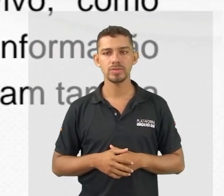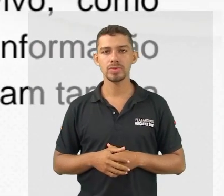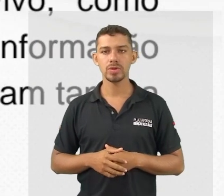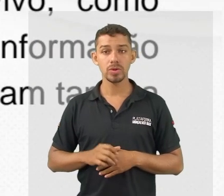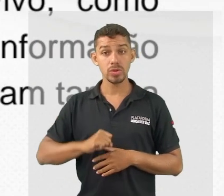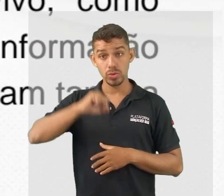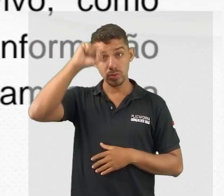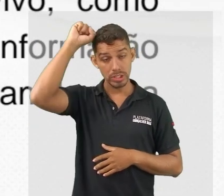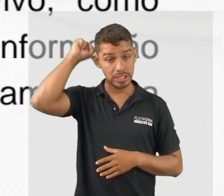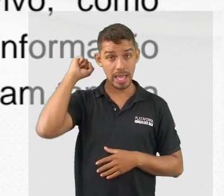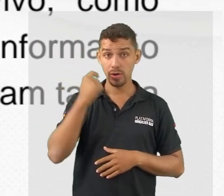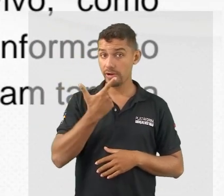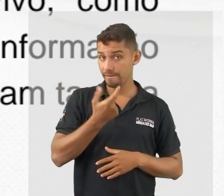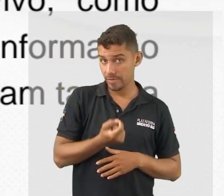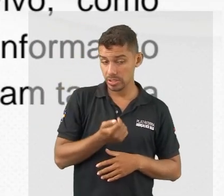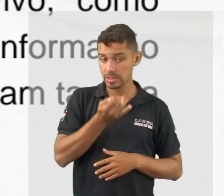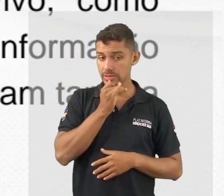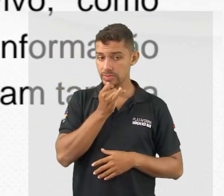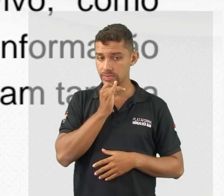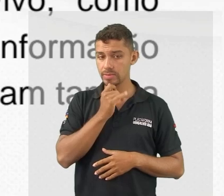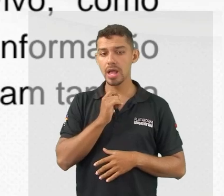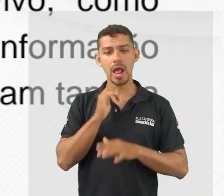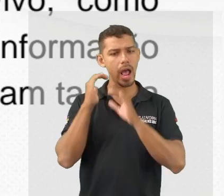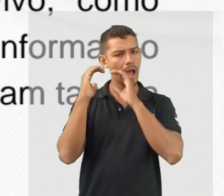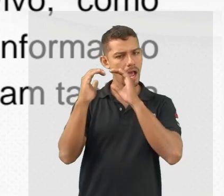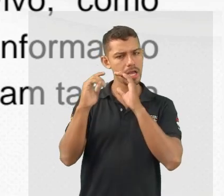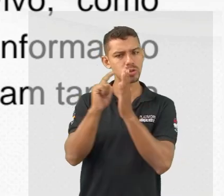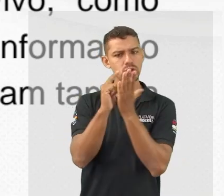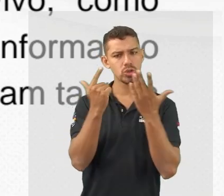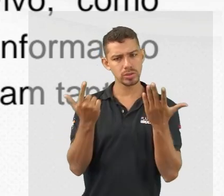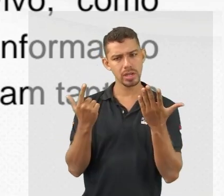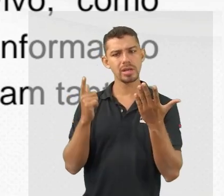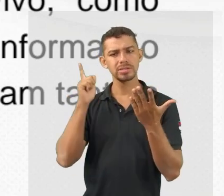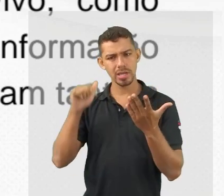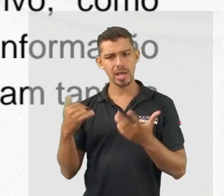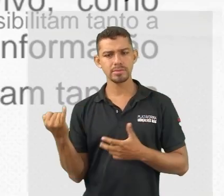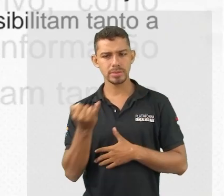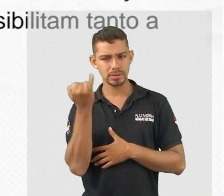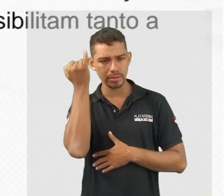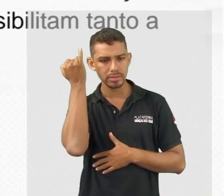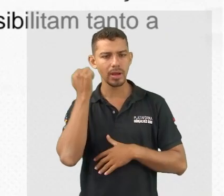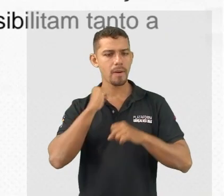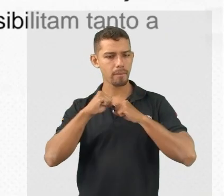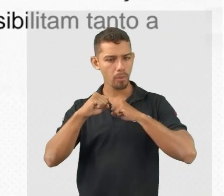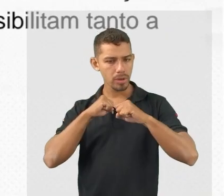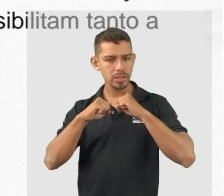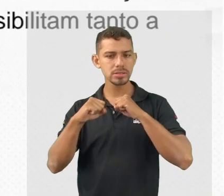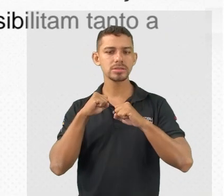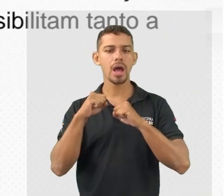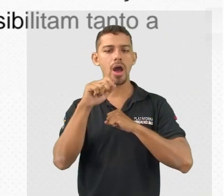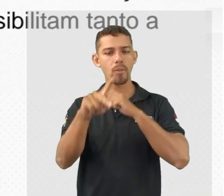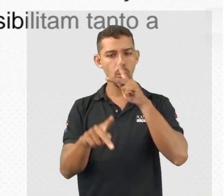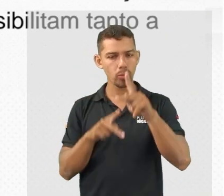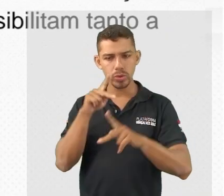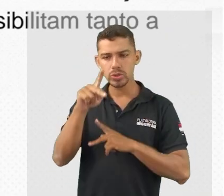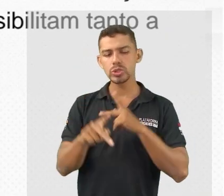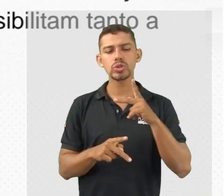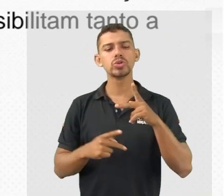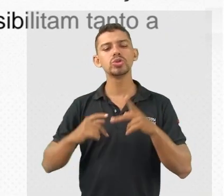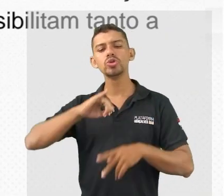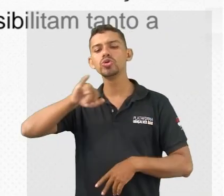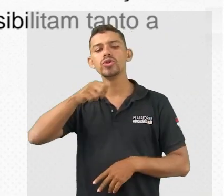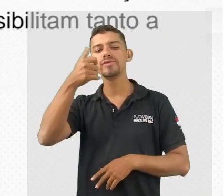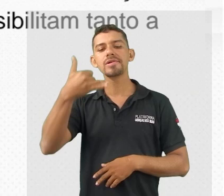No século XX, por exemplo, rádios e jornais foram fundamentais para mobilizar populações e